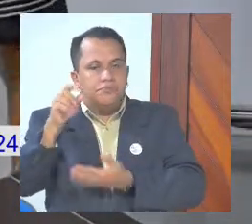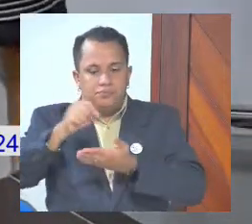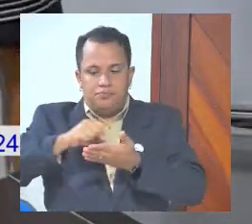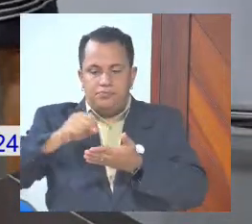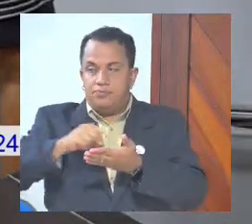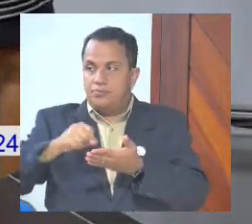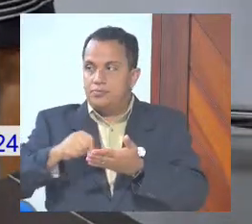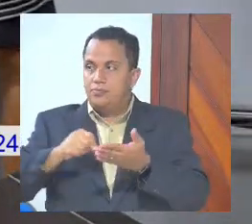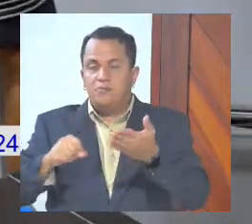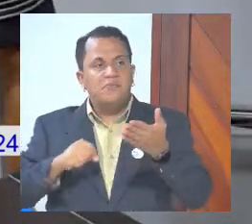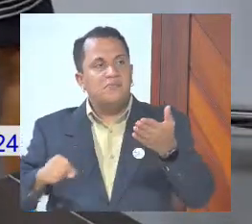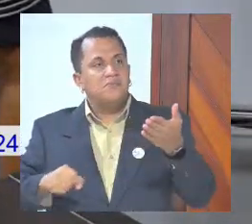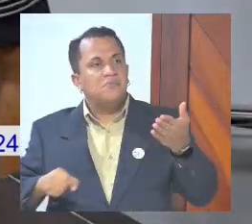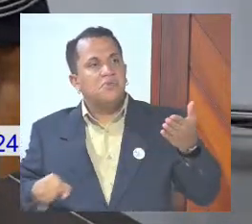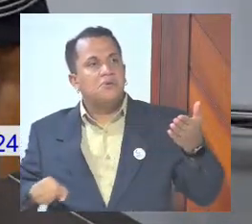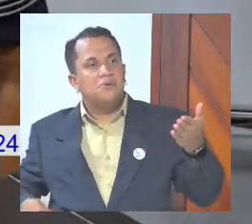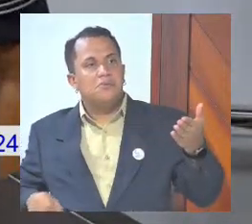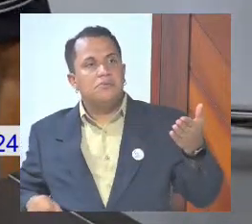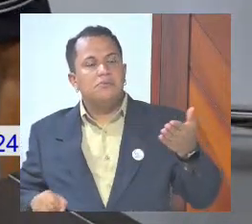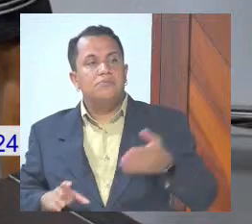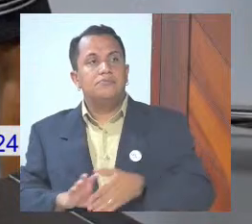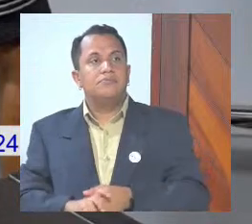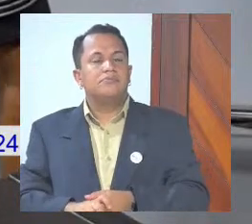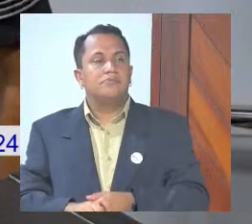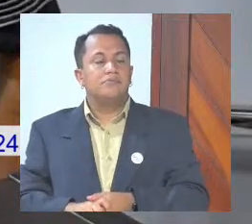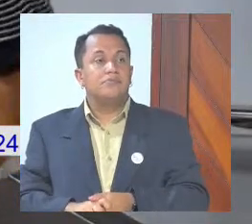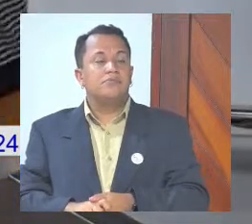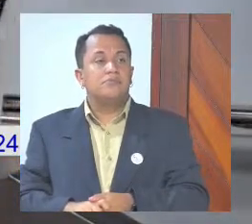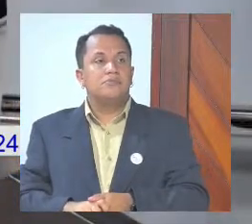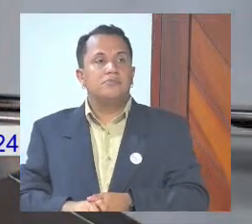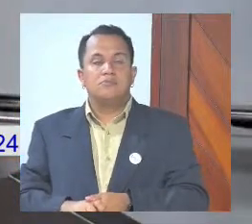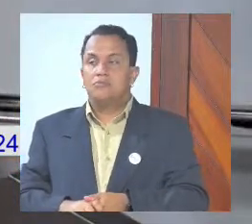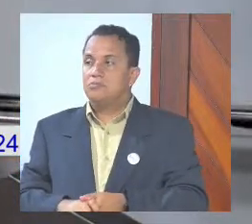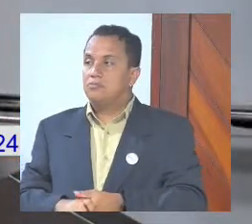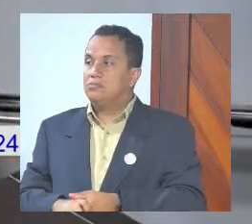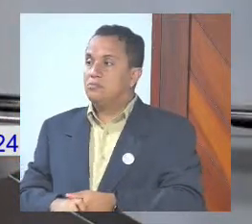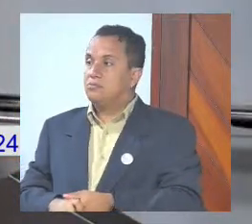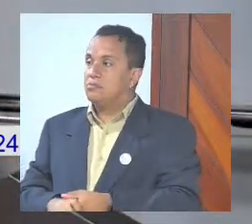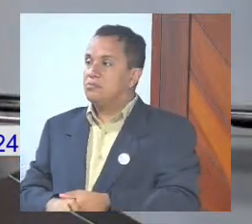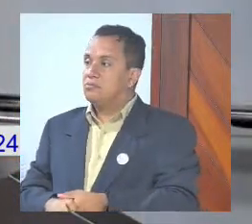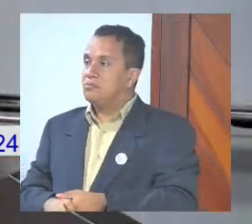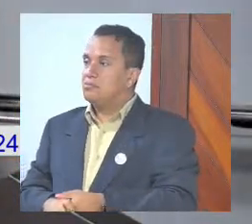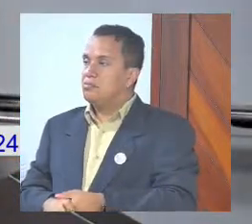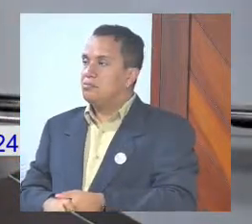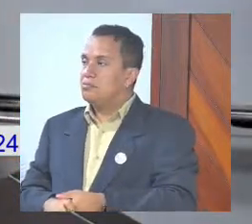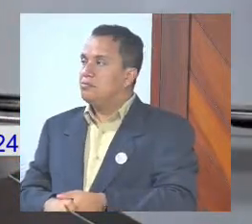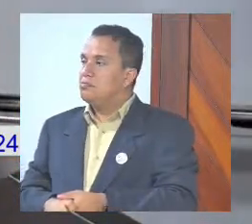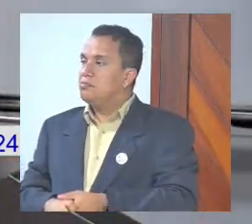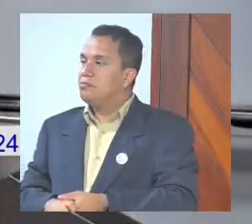assinaturas de abaixo-assinado, ele pode muita coisa. Vou concluir, excelência.